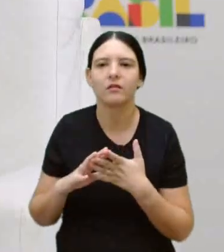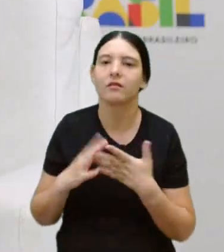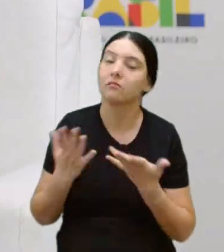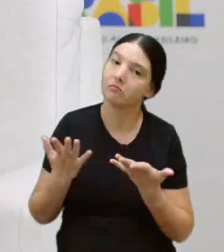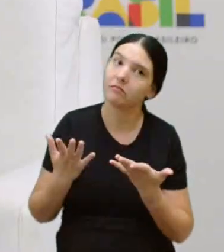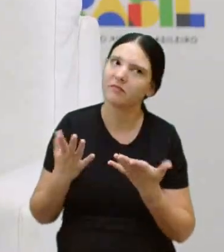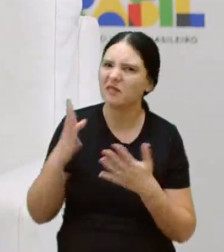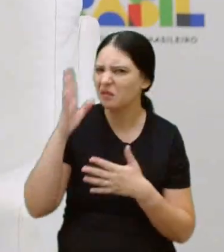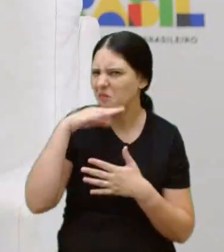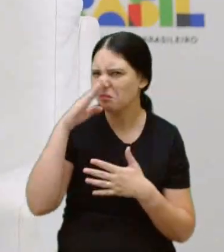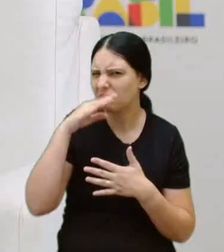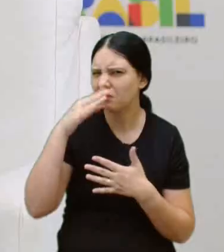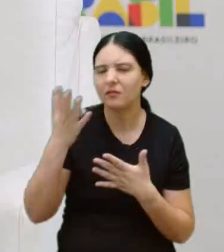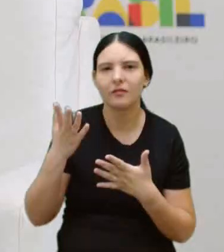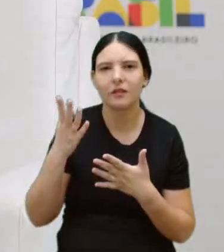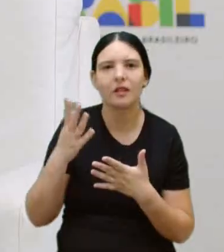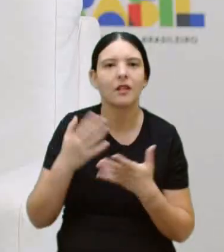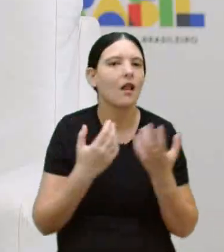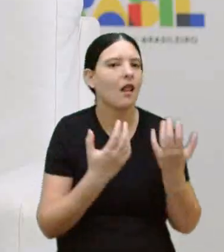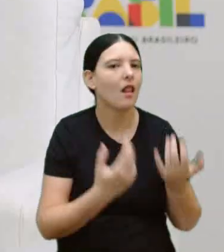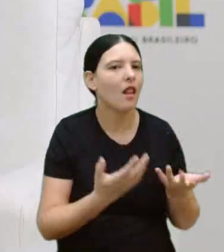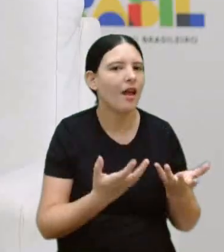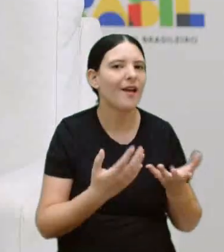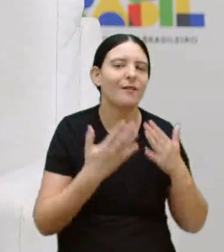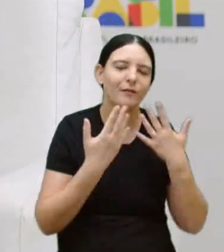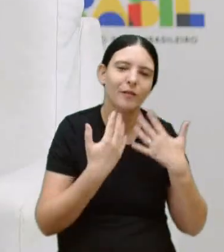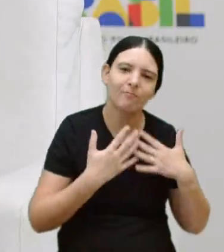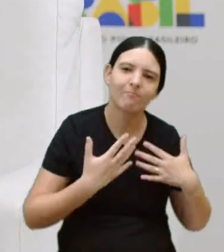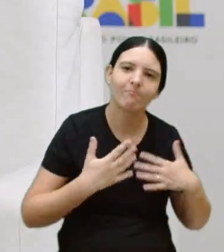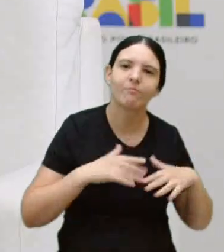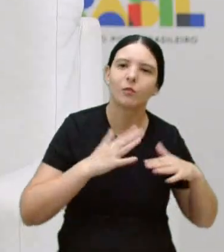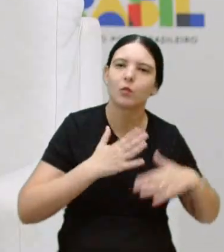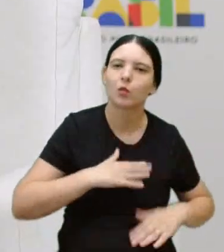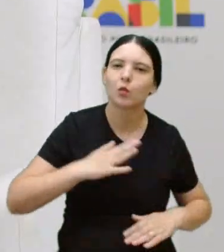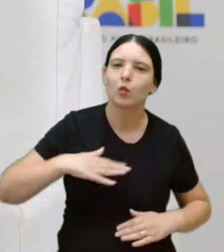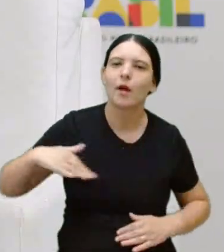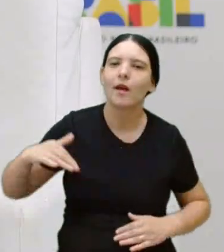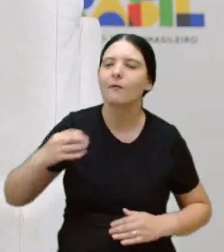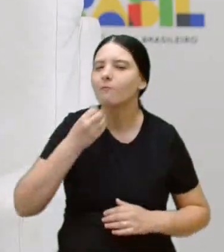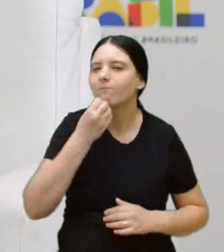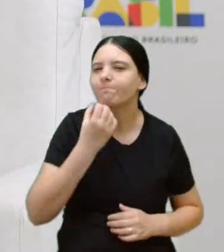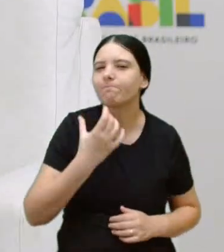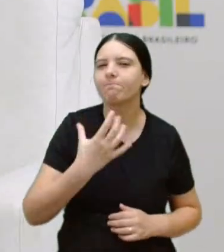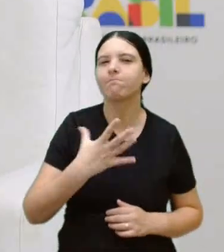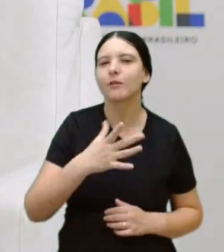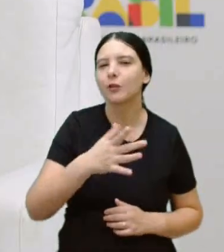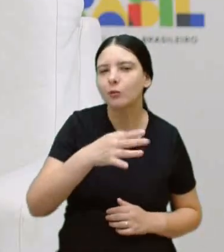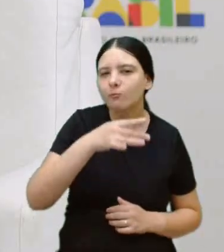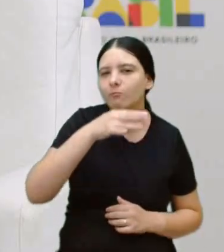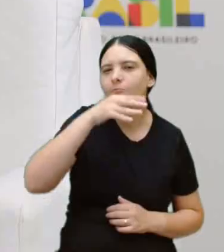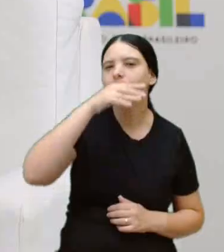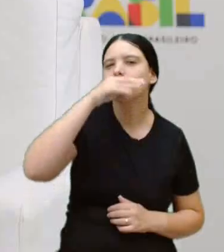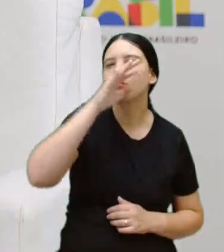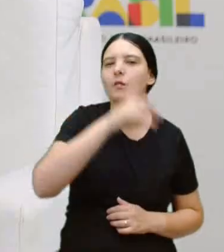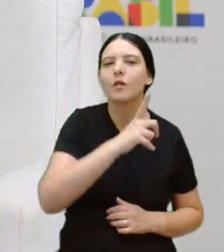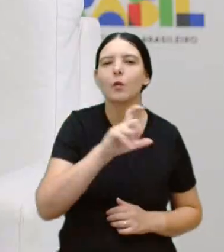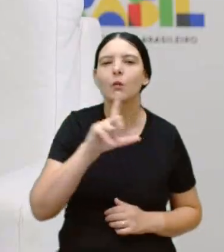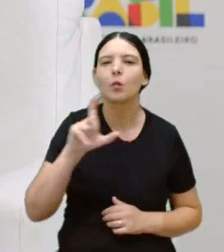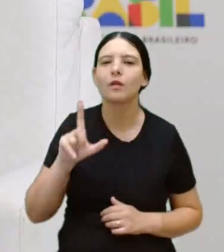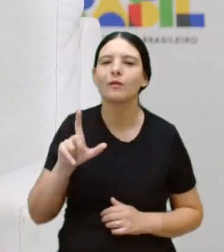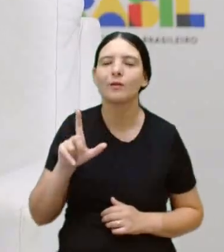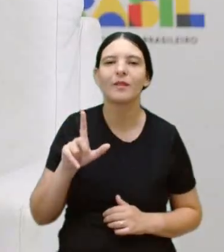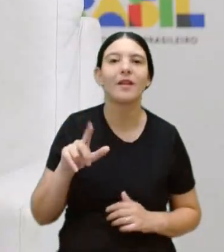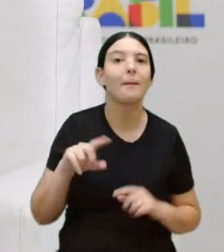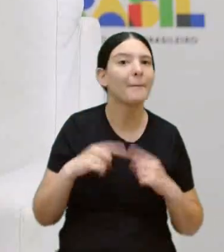fedorento, esse é leve, ele é suave, ele é bom demais, é um perfume, ela não vai ter um lugar da